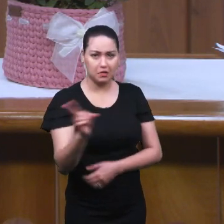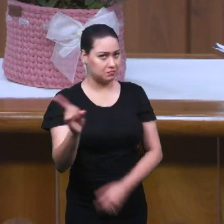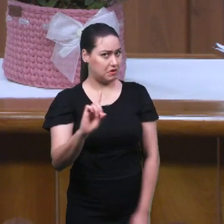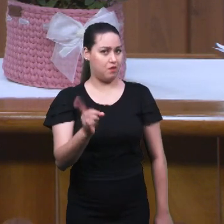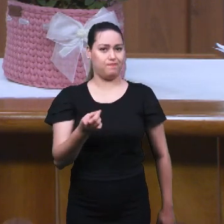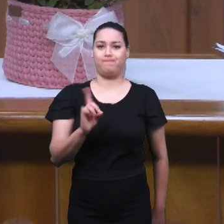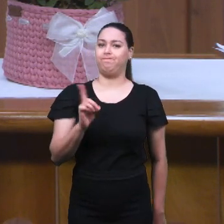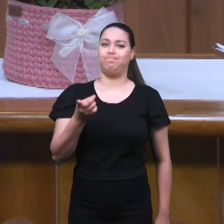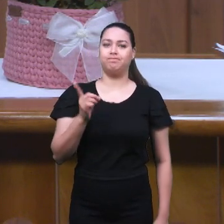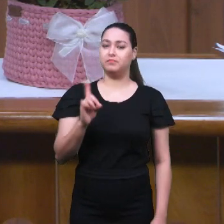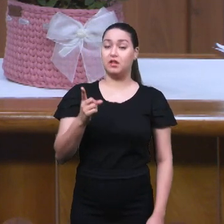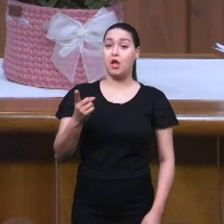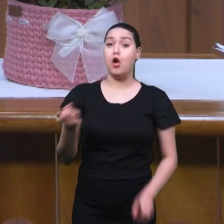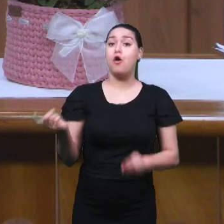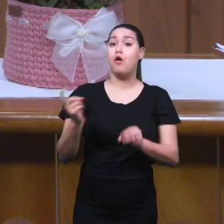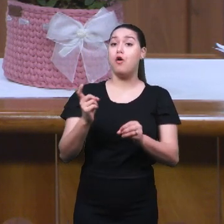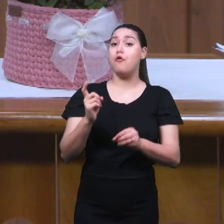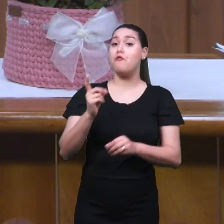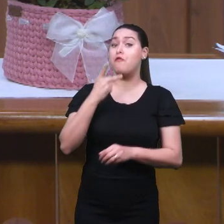uma coisa.